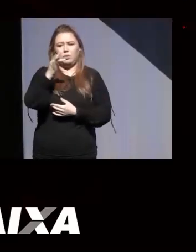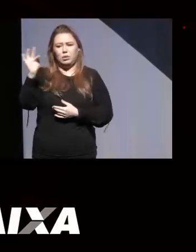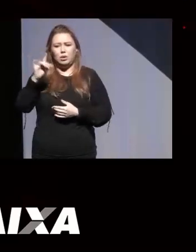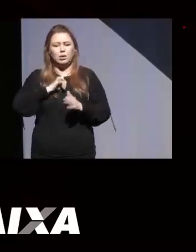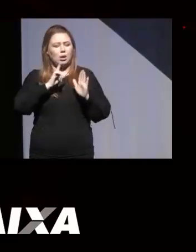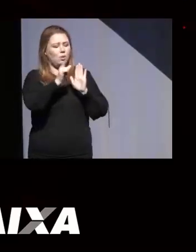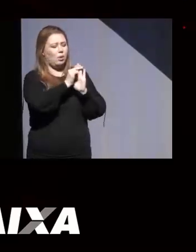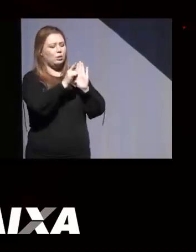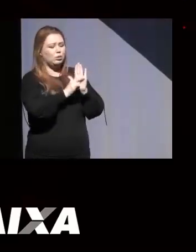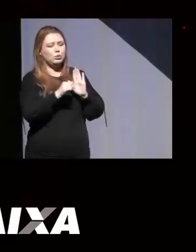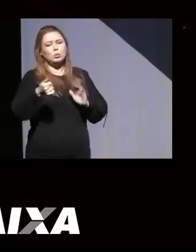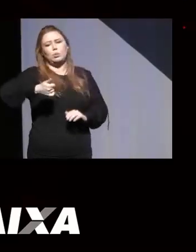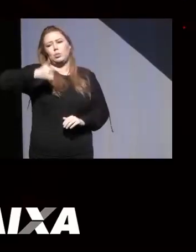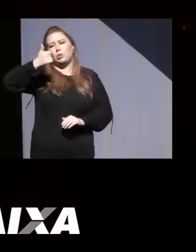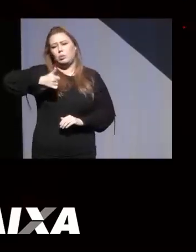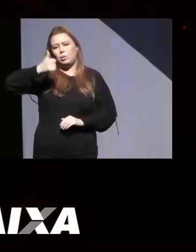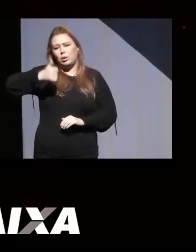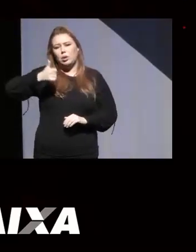1º,